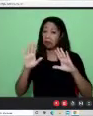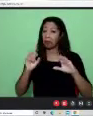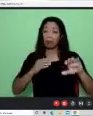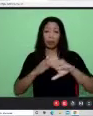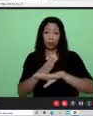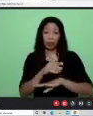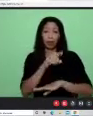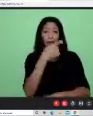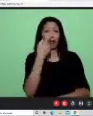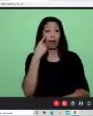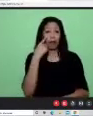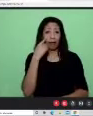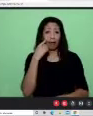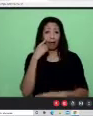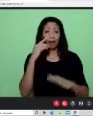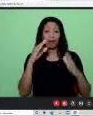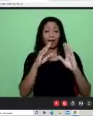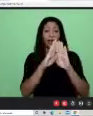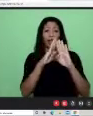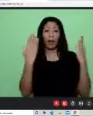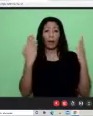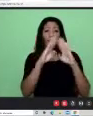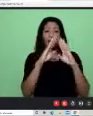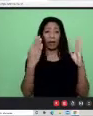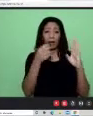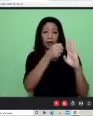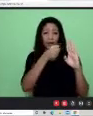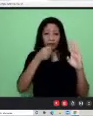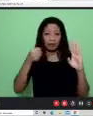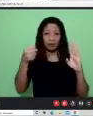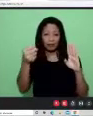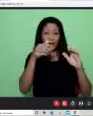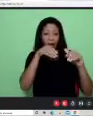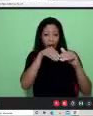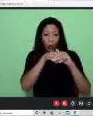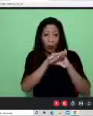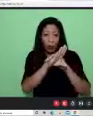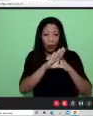os insumos, quando tem, da odontologia,